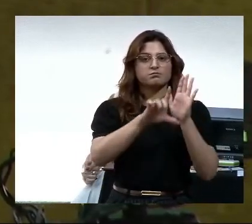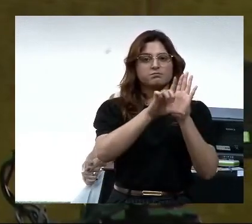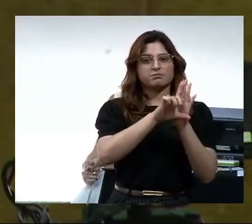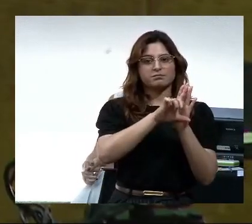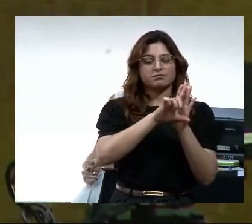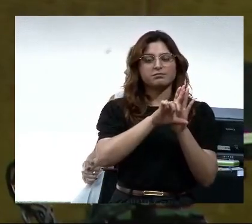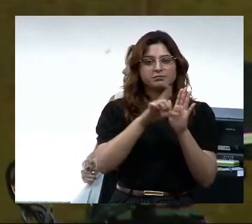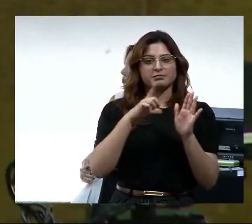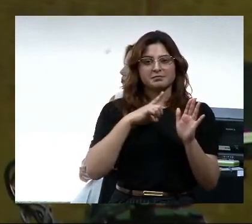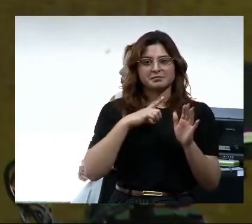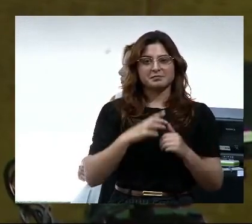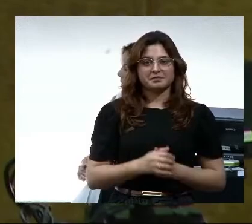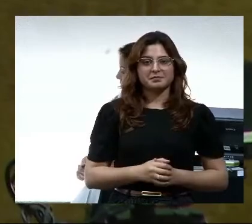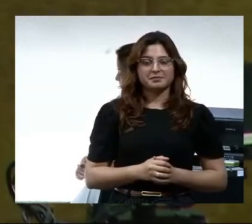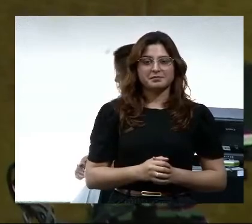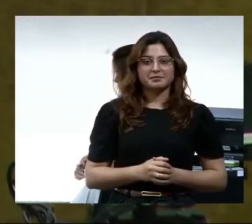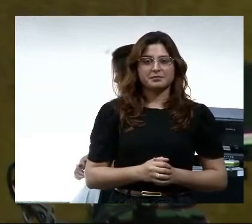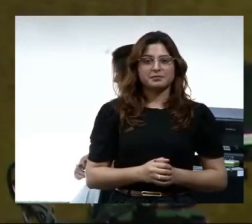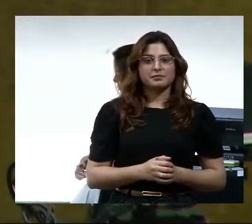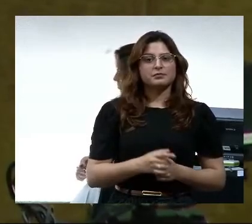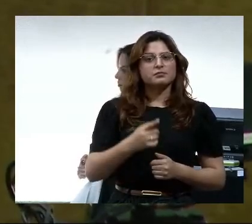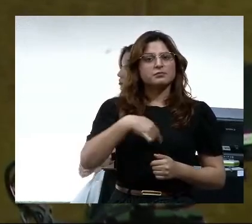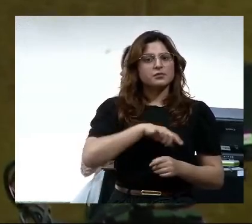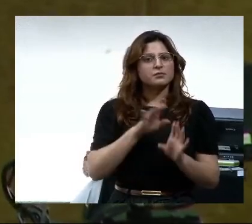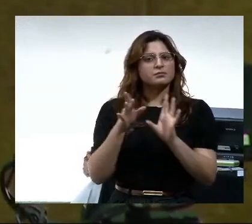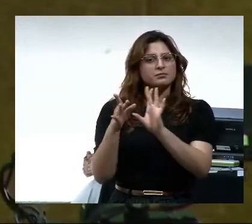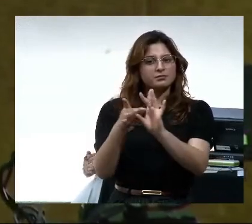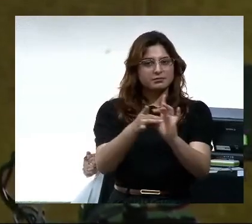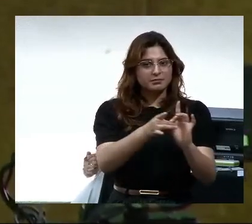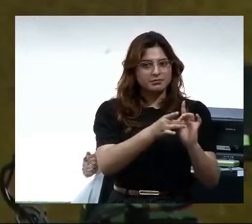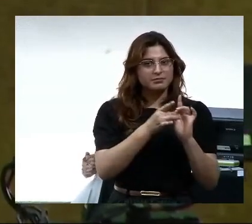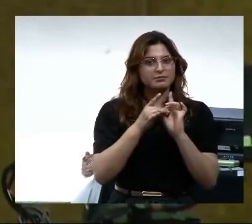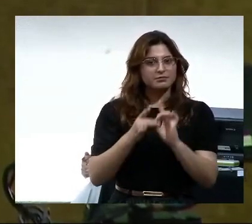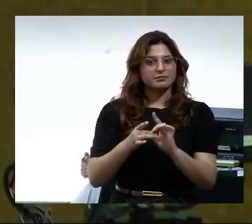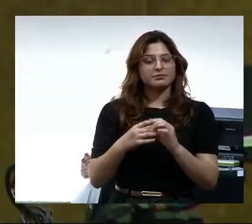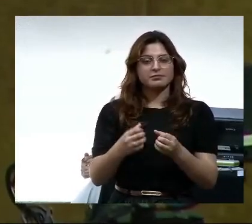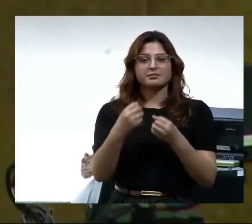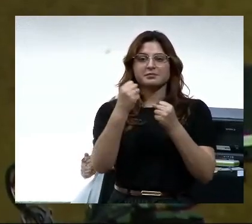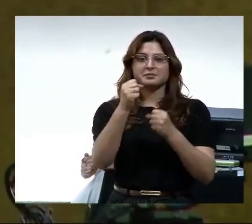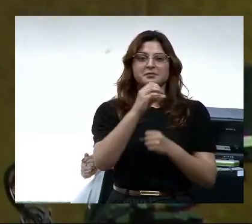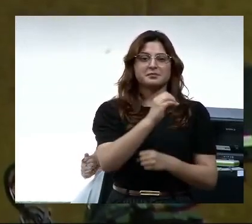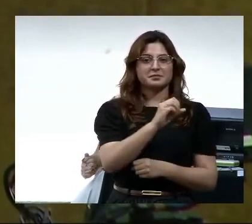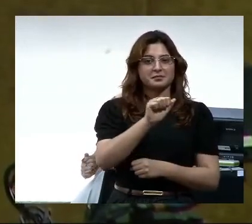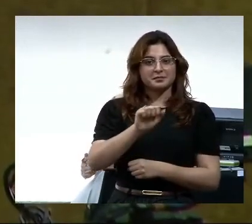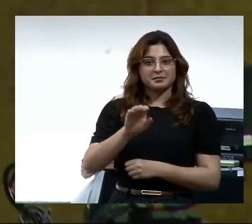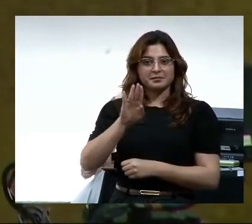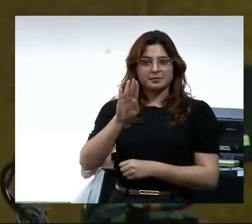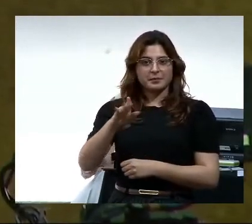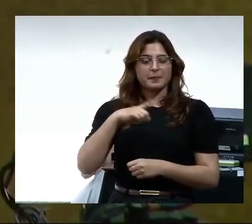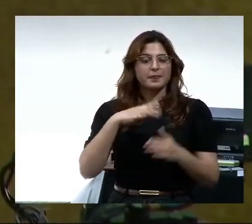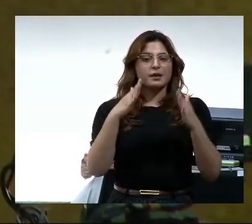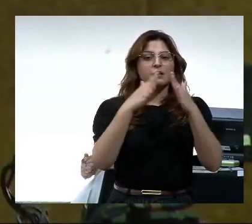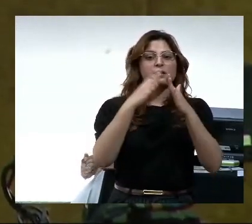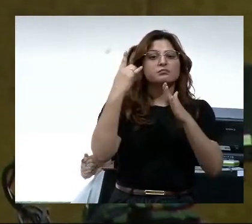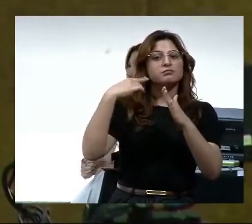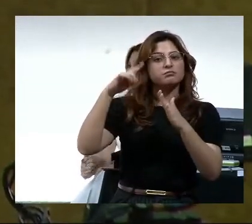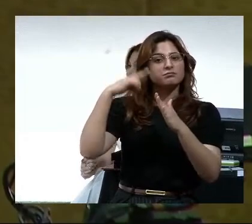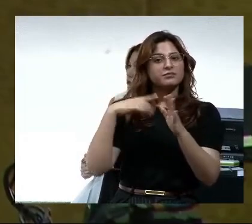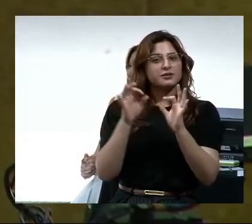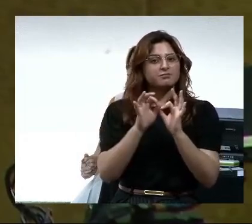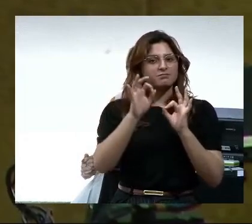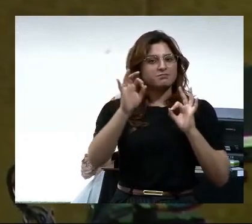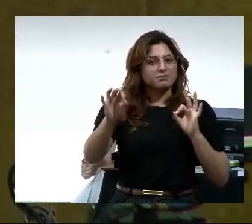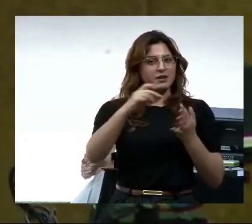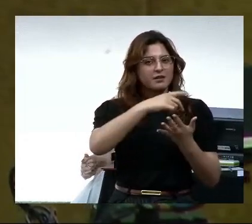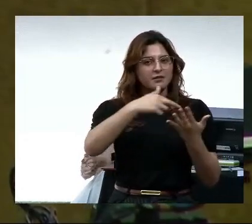prerrogativas. Graças à nossa união, fortalecemos a OAB como a casa da advocacia. É que distante dos polos